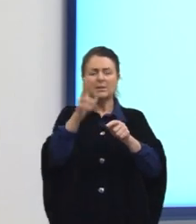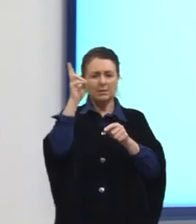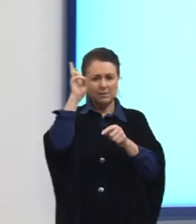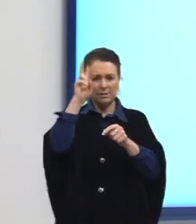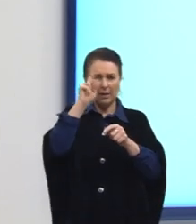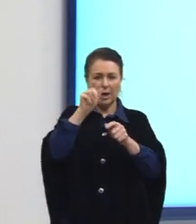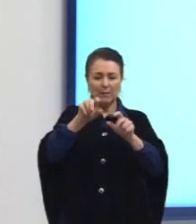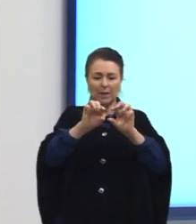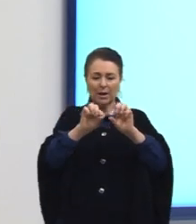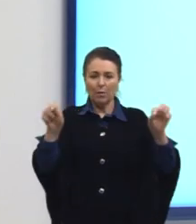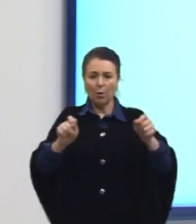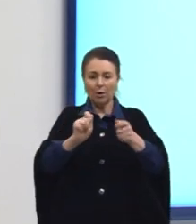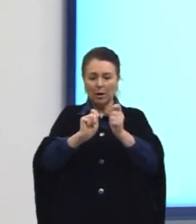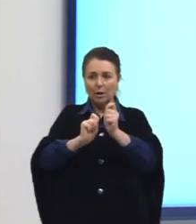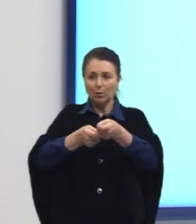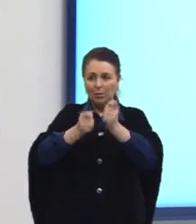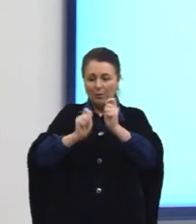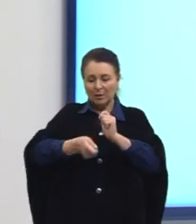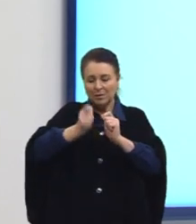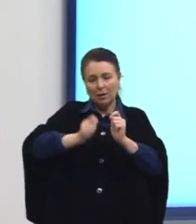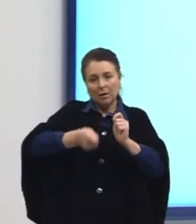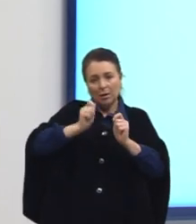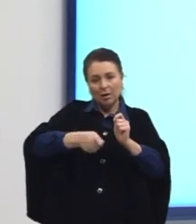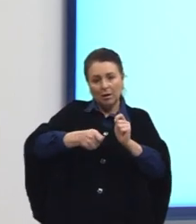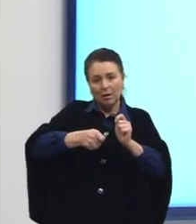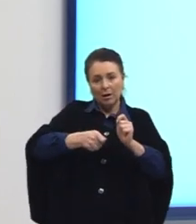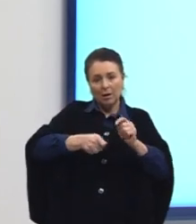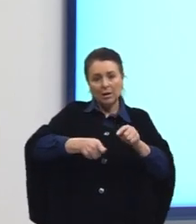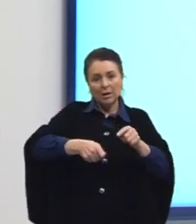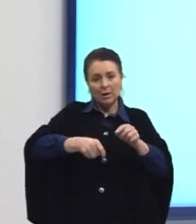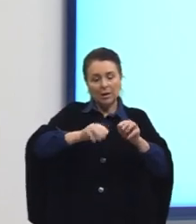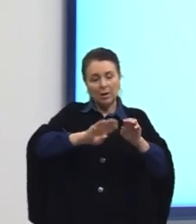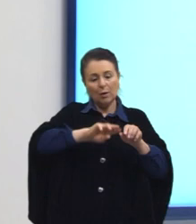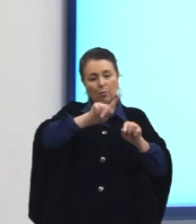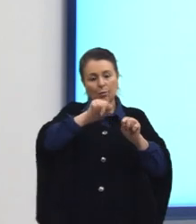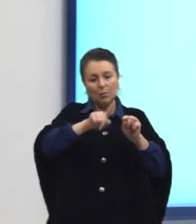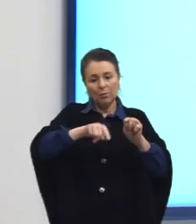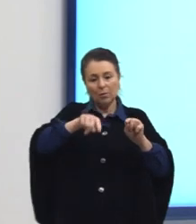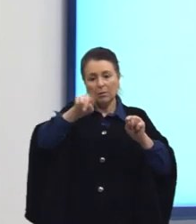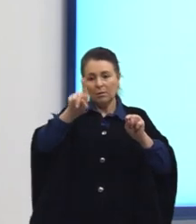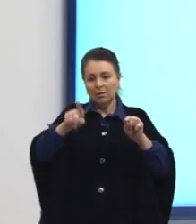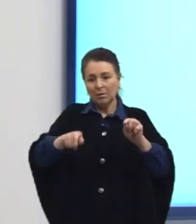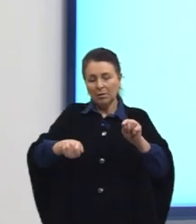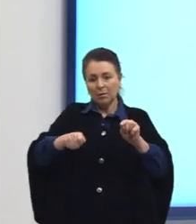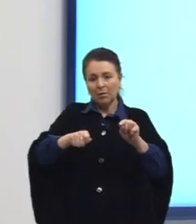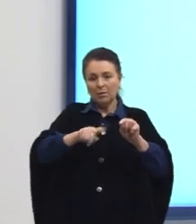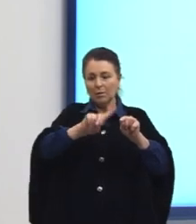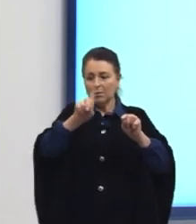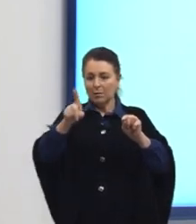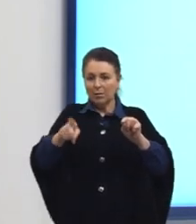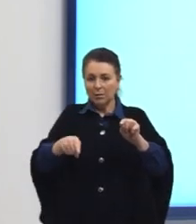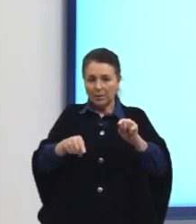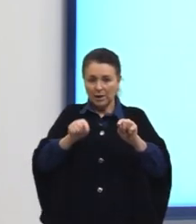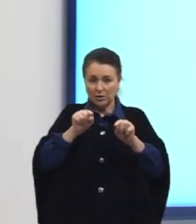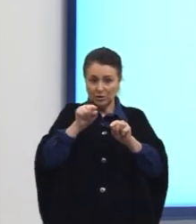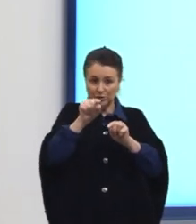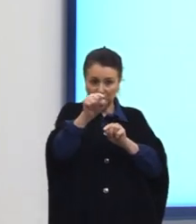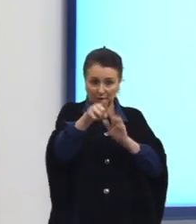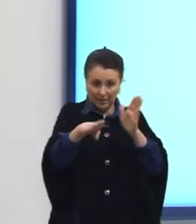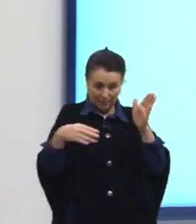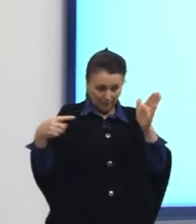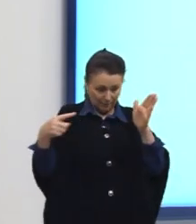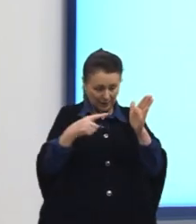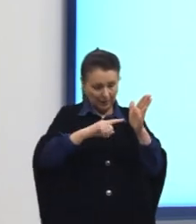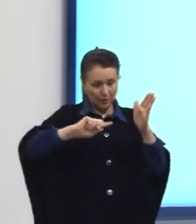amarrei na parede e vou fazer assim para ela começar a balançar e a onda ela vai se propagar né até chegar na parede e voltar certo